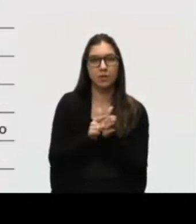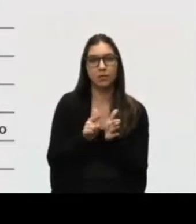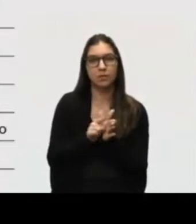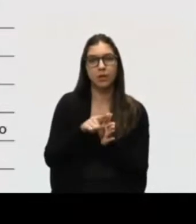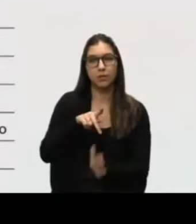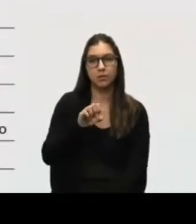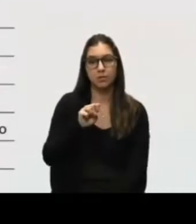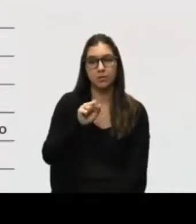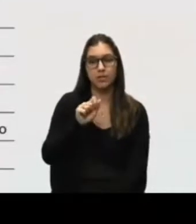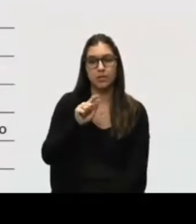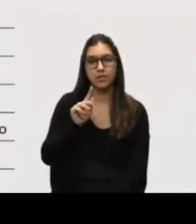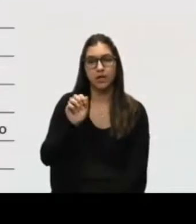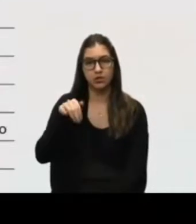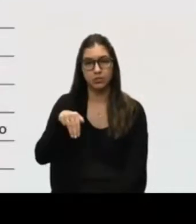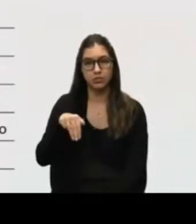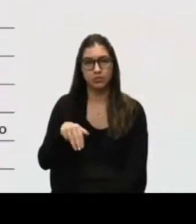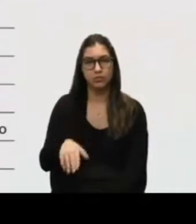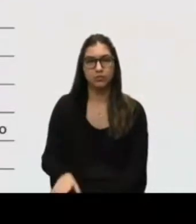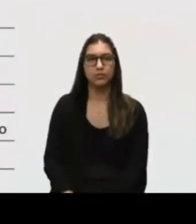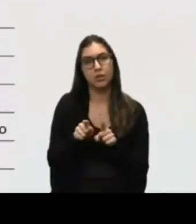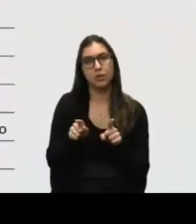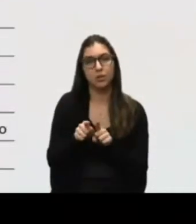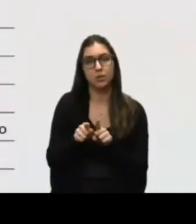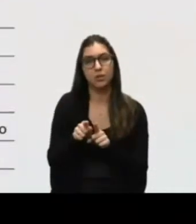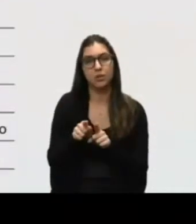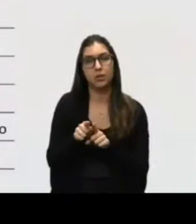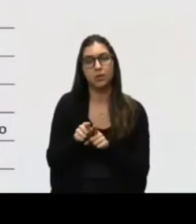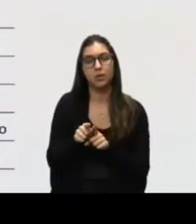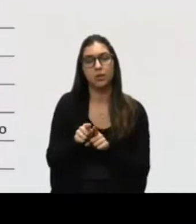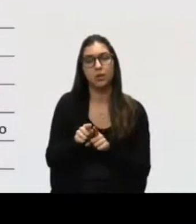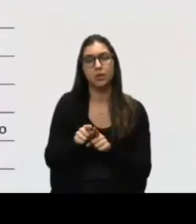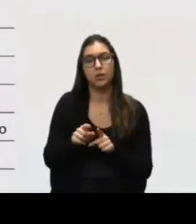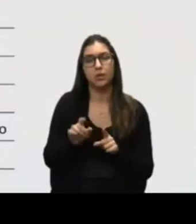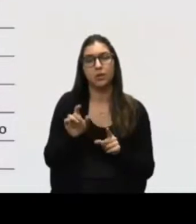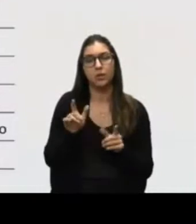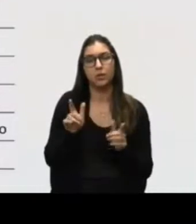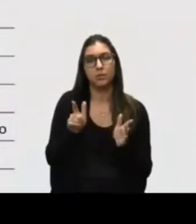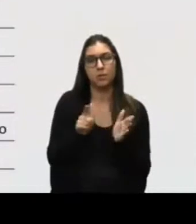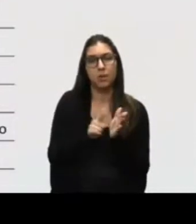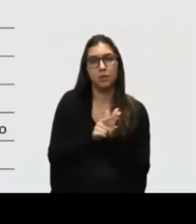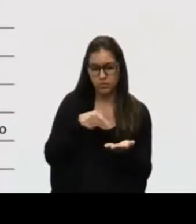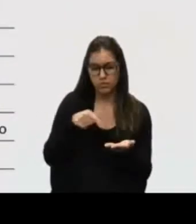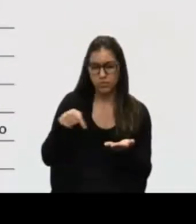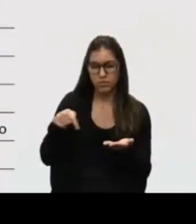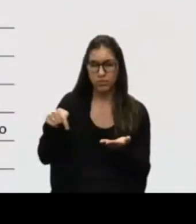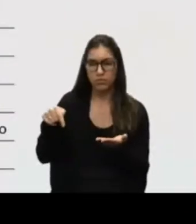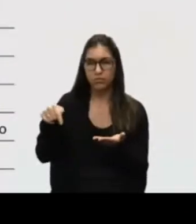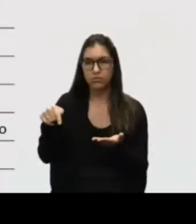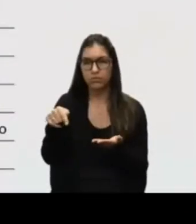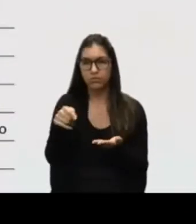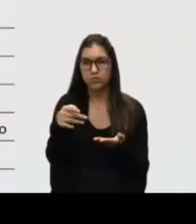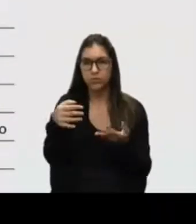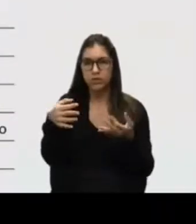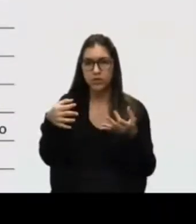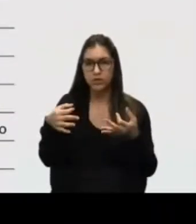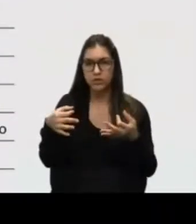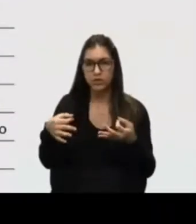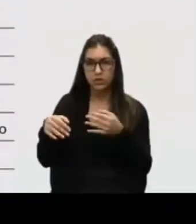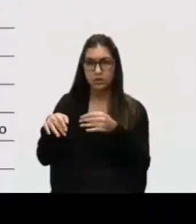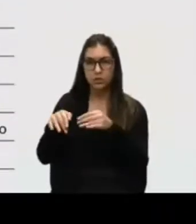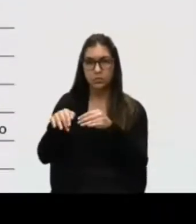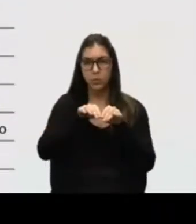pesagem, ou pode ser também vidro de relógio. O papel de pesagem é papel manteiga